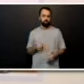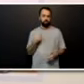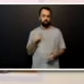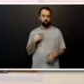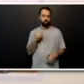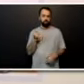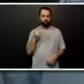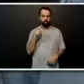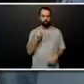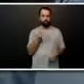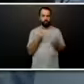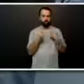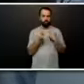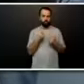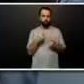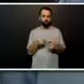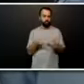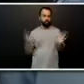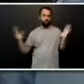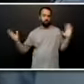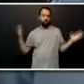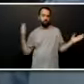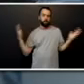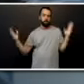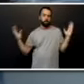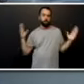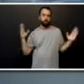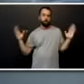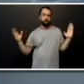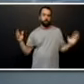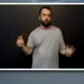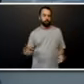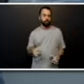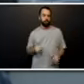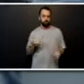comentei sobre opostos, certo?